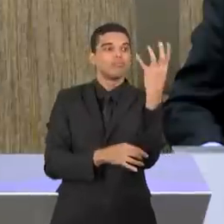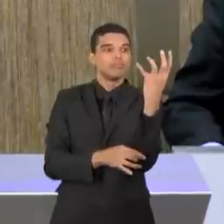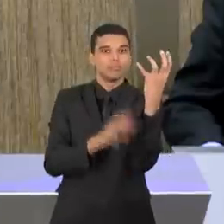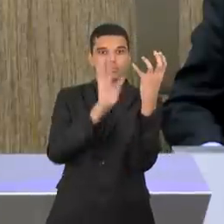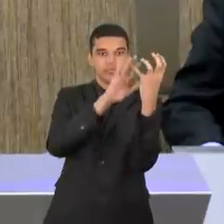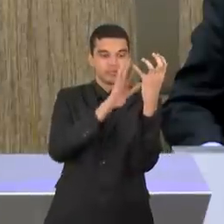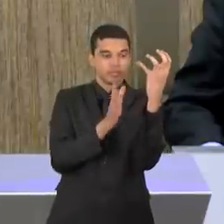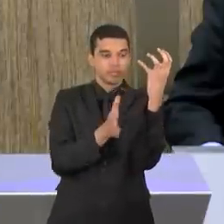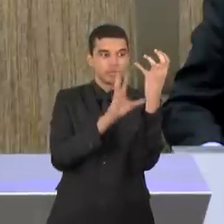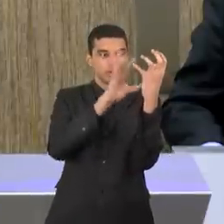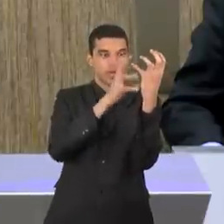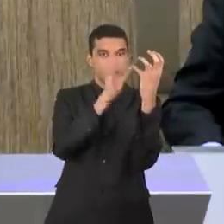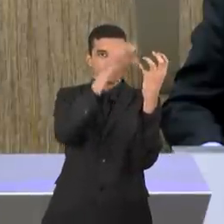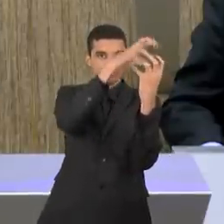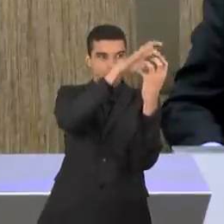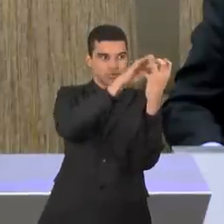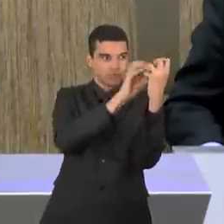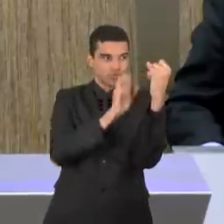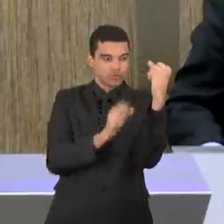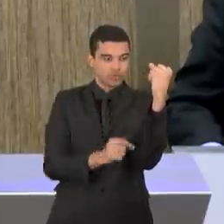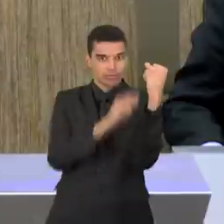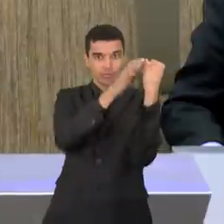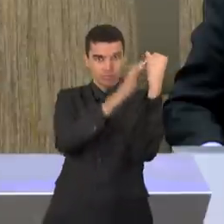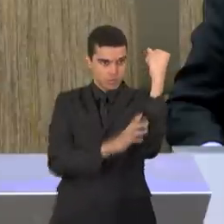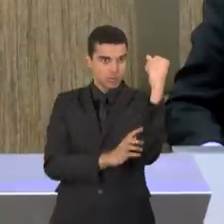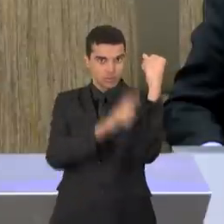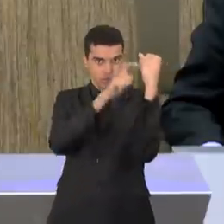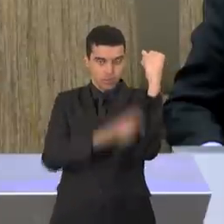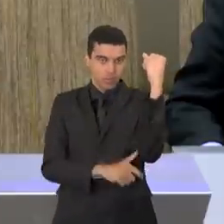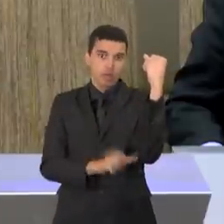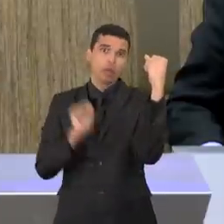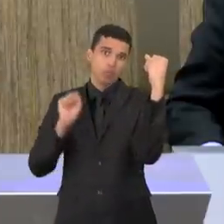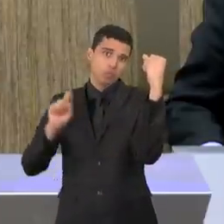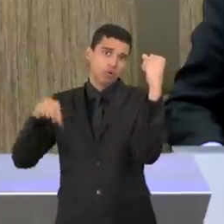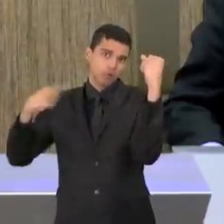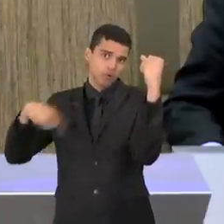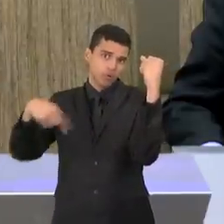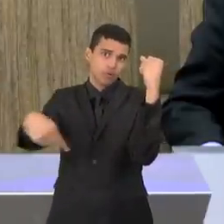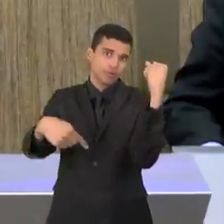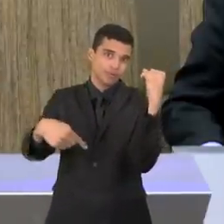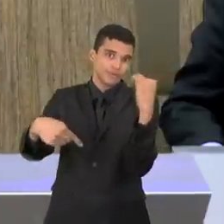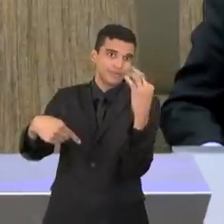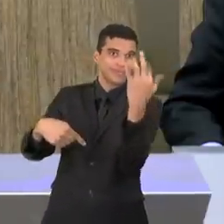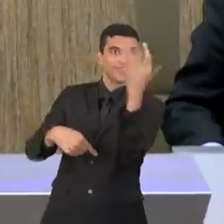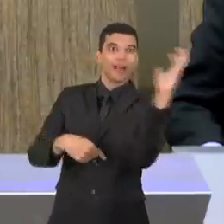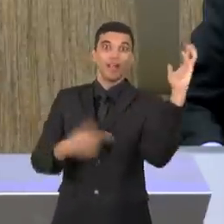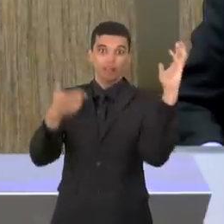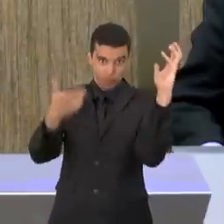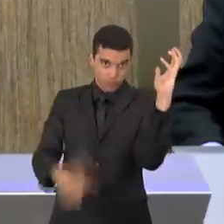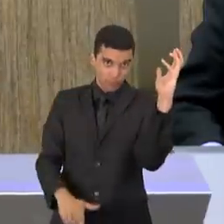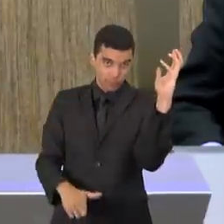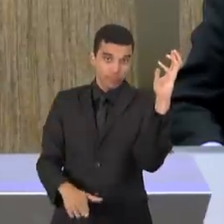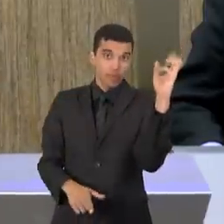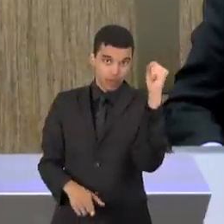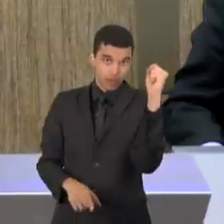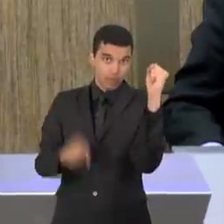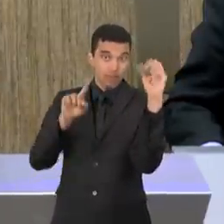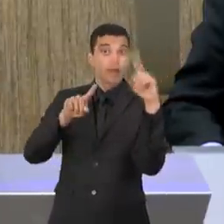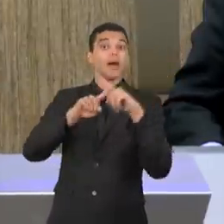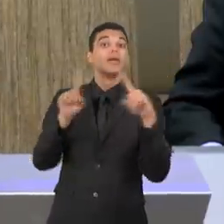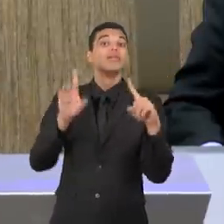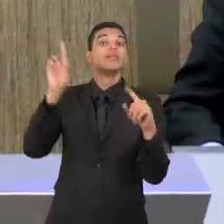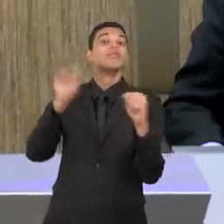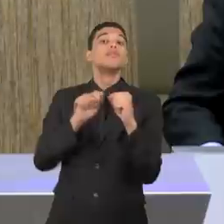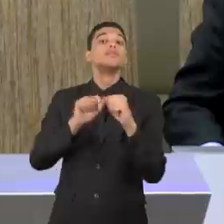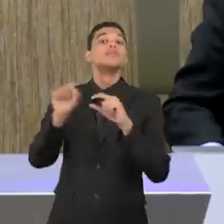ficando, pode rebentar novamente, o rebenta a árvore e nascer. Aí Deus pega e diz assim: